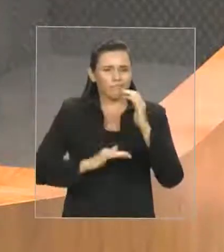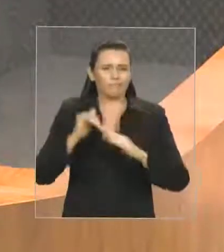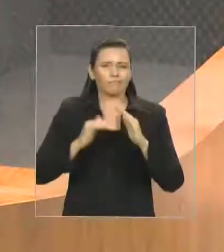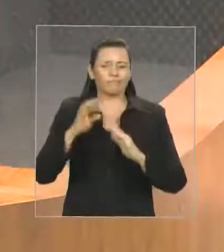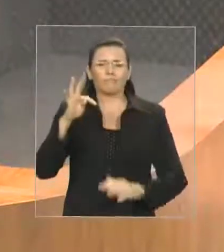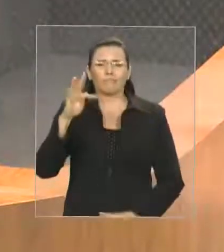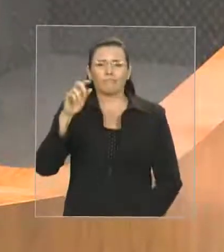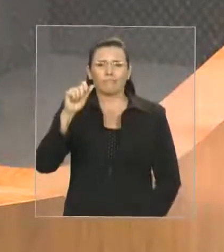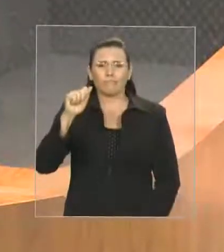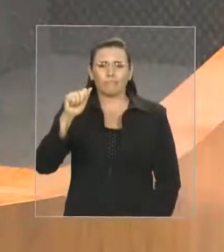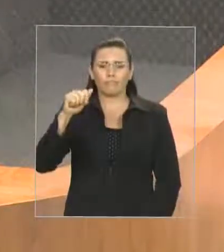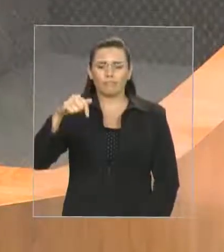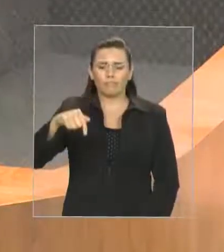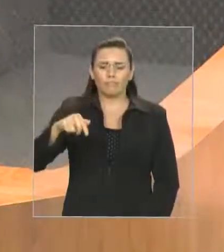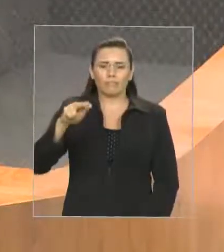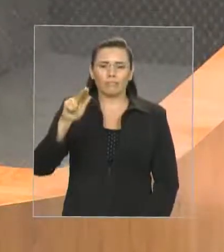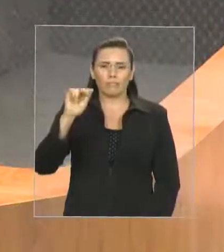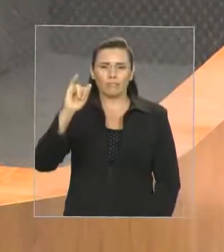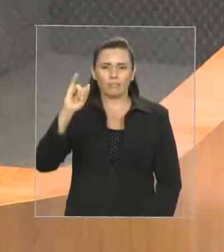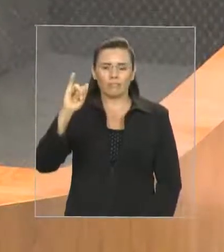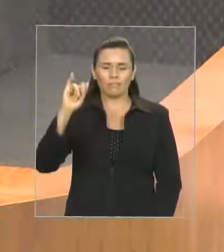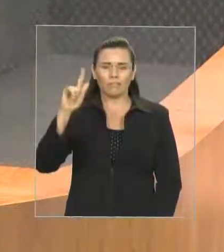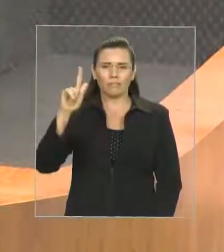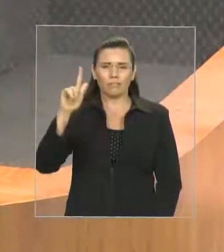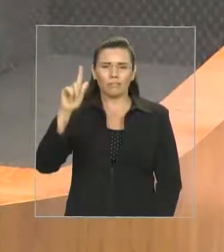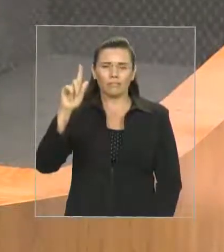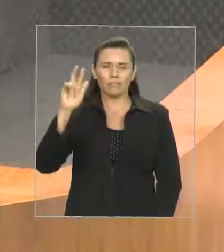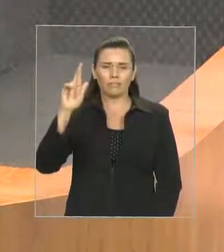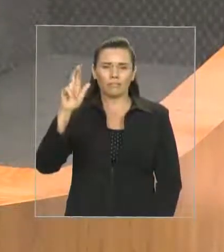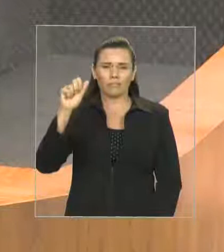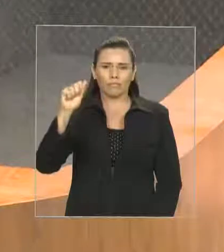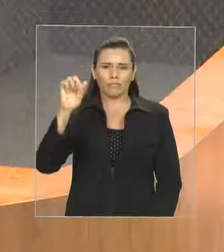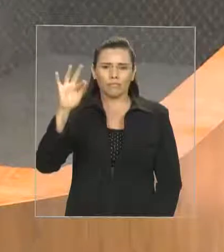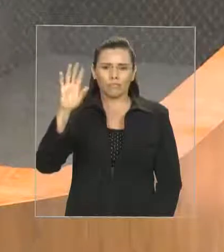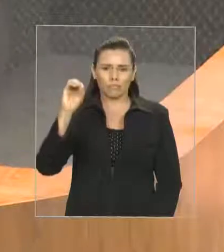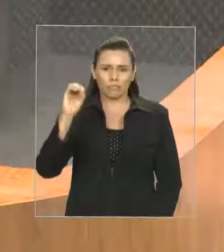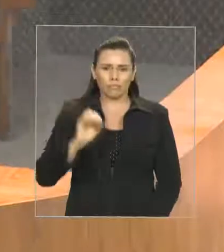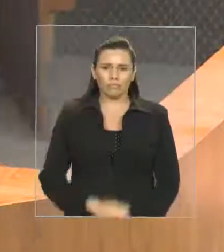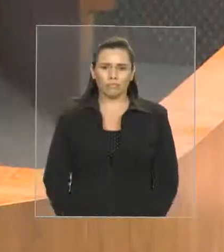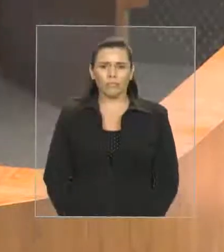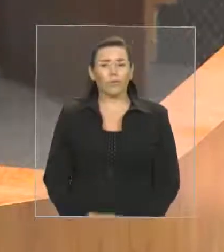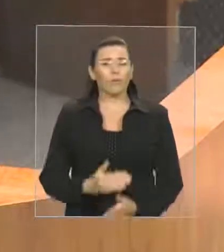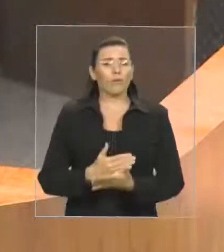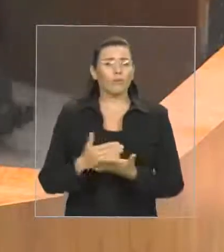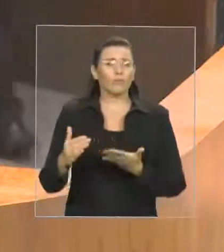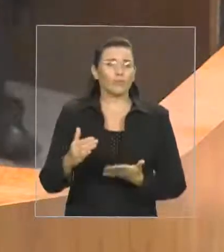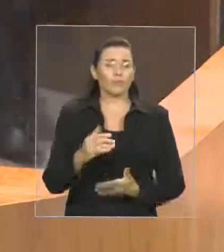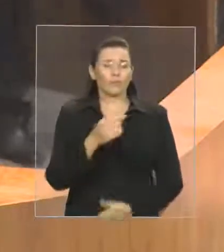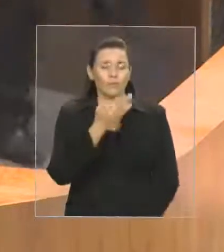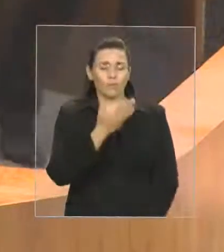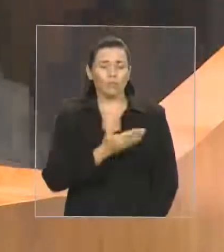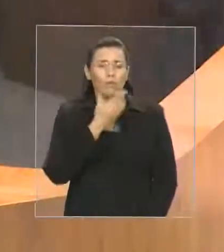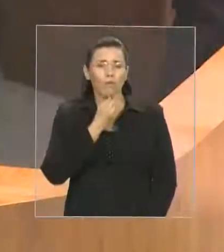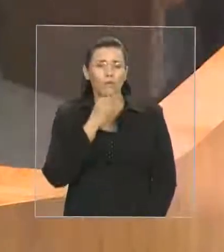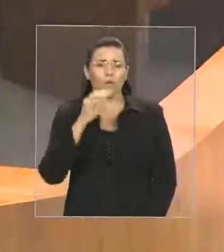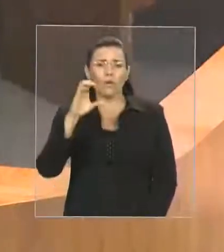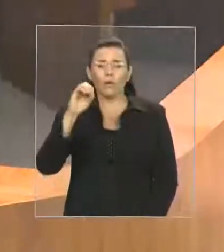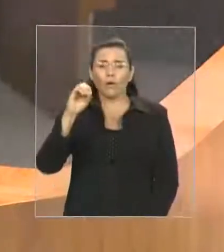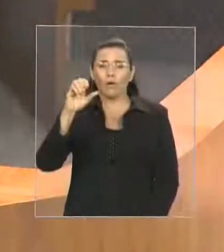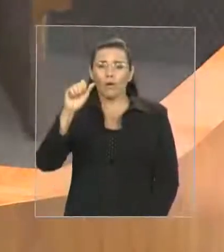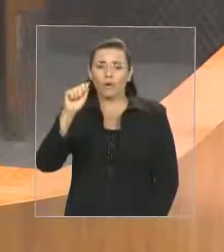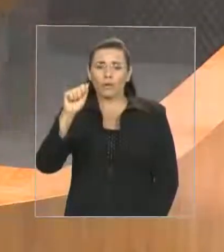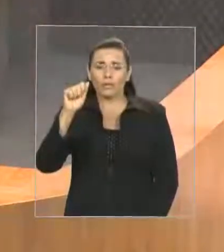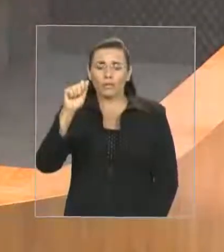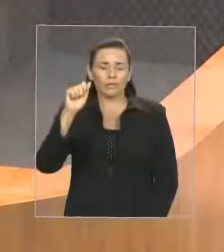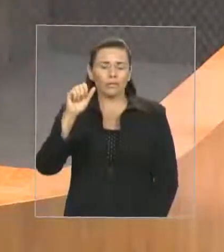do Taquígrafo, iniciativa do gaúcho Odair Obest. A data foi escolhida